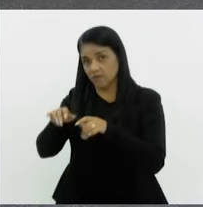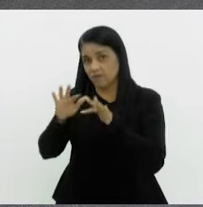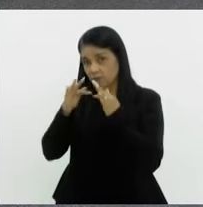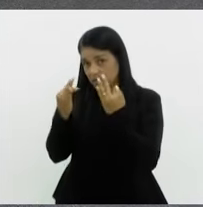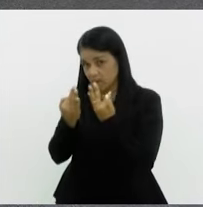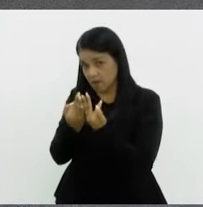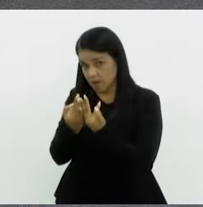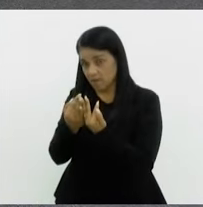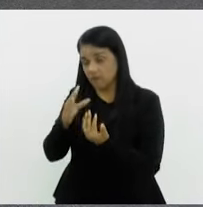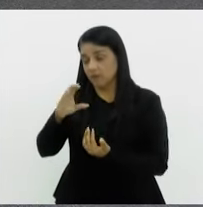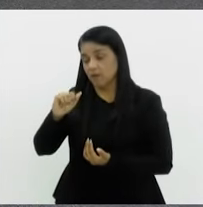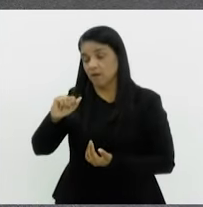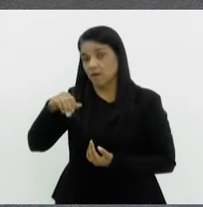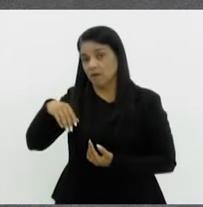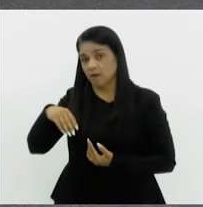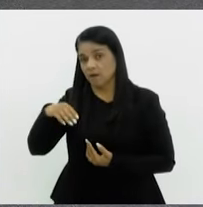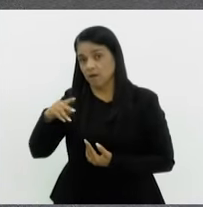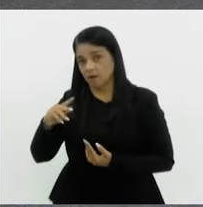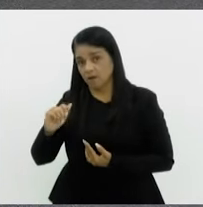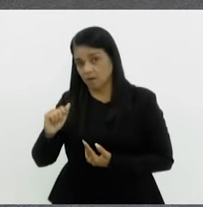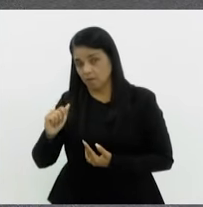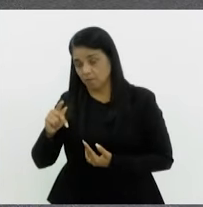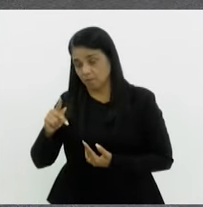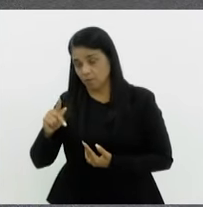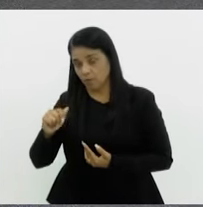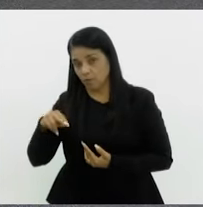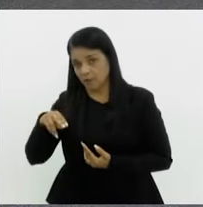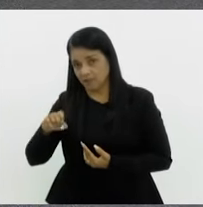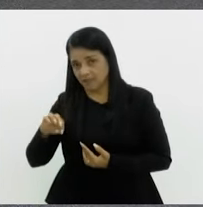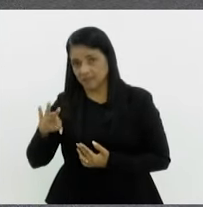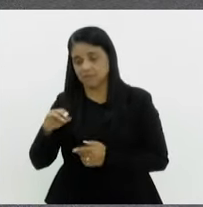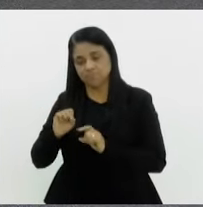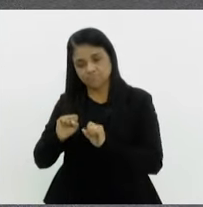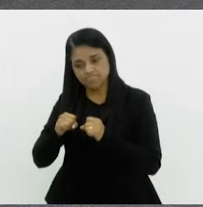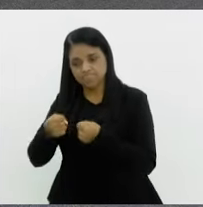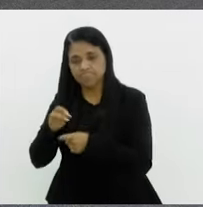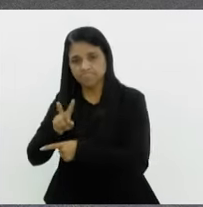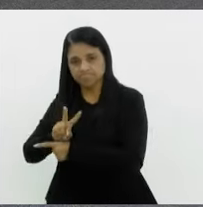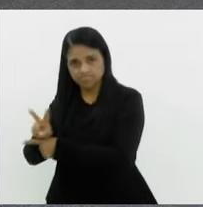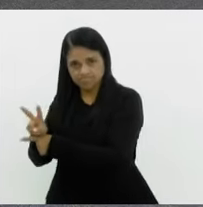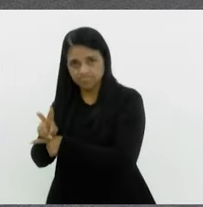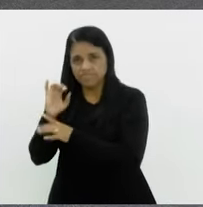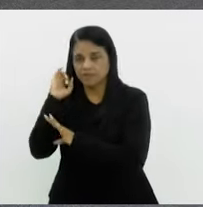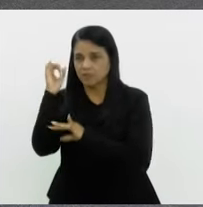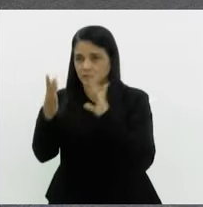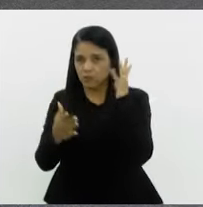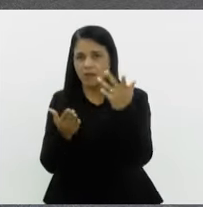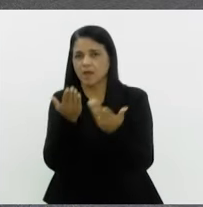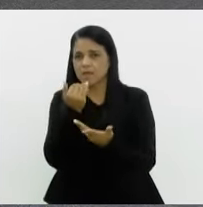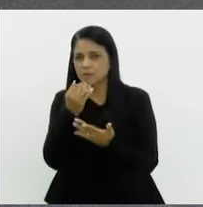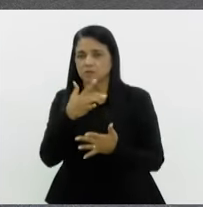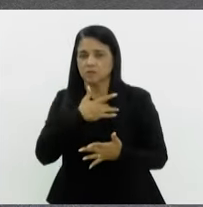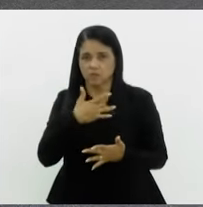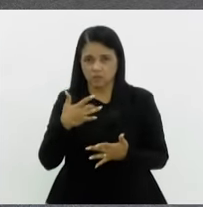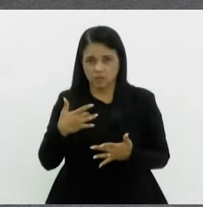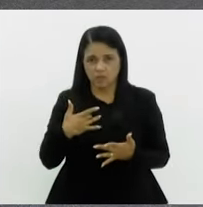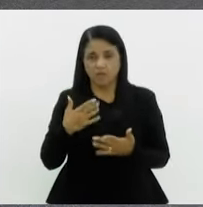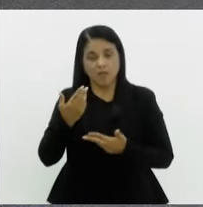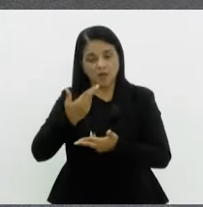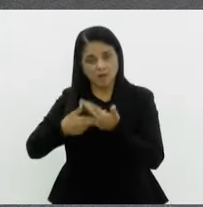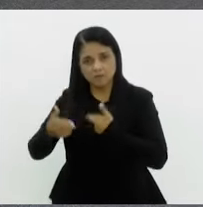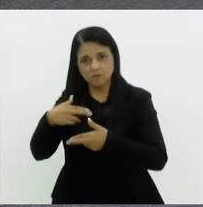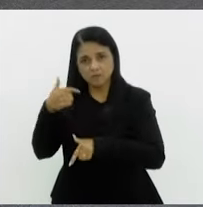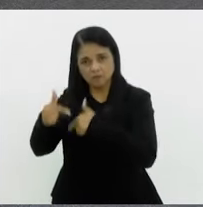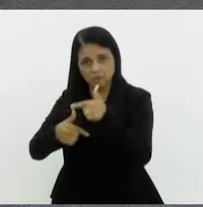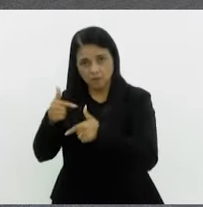que defende a preservação e recuperação da natureza, que defende a produção de alimentos saudáveis, que defende as relações de